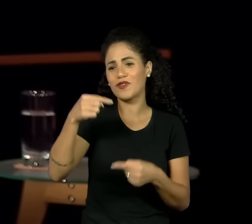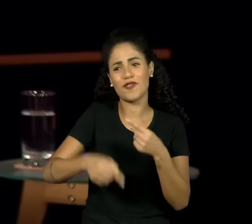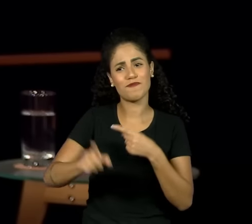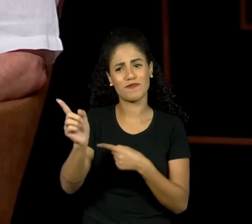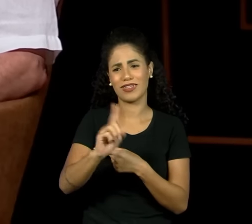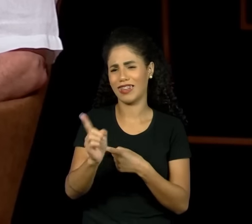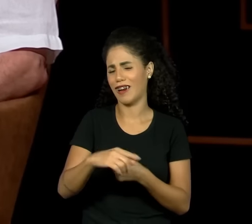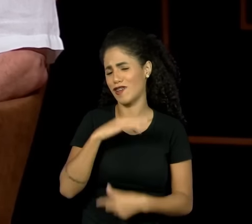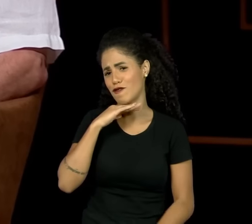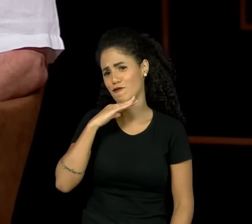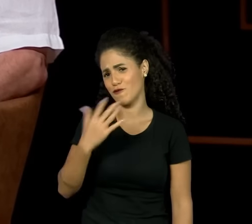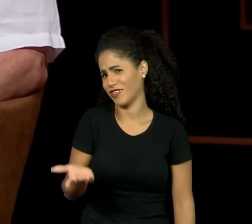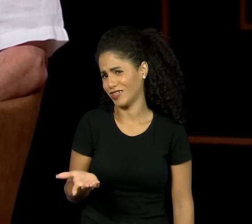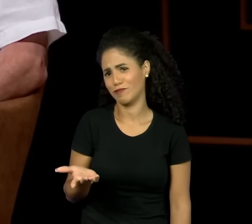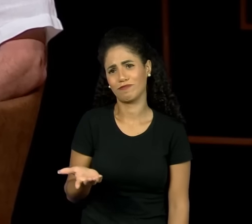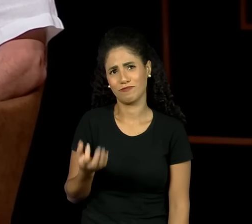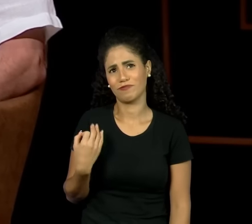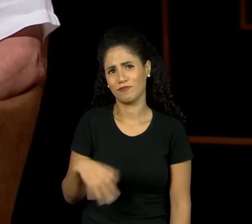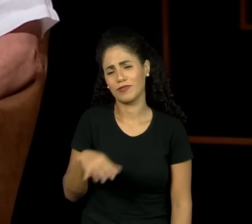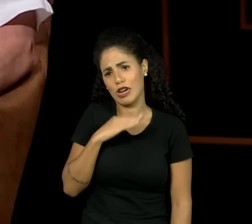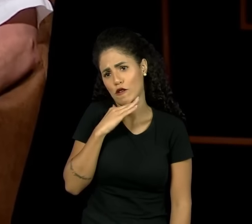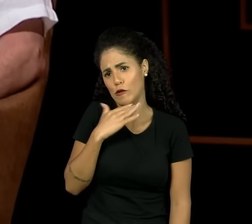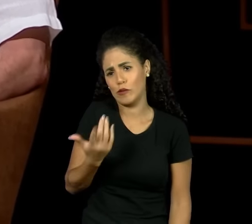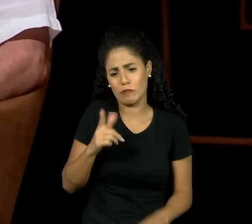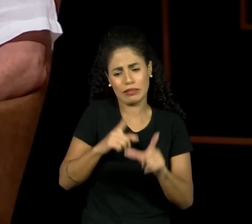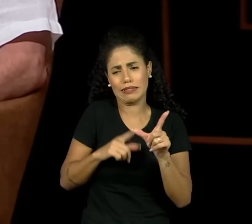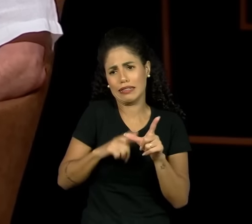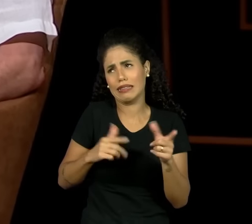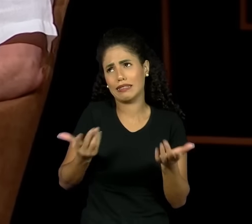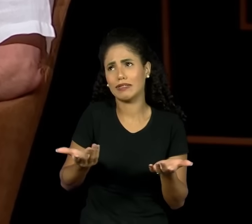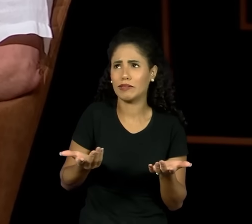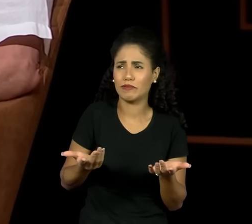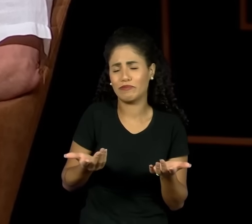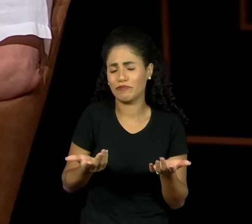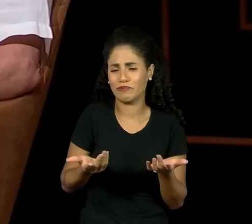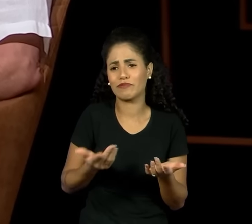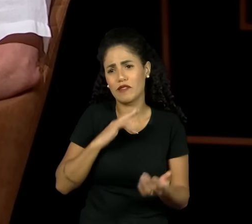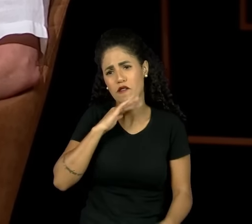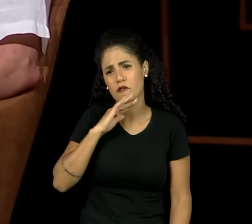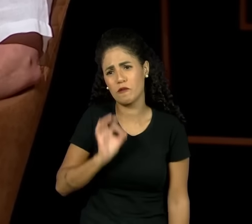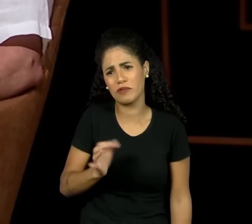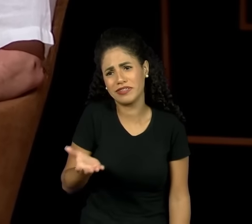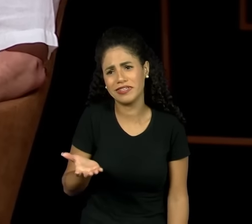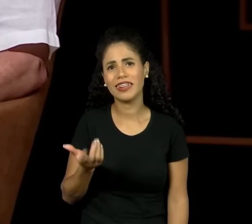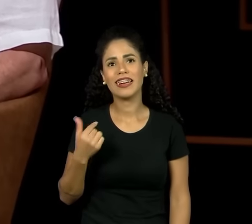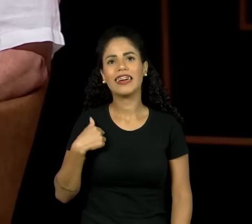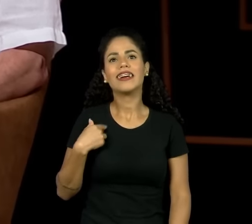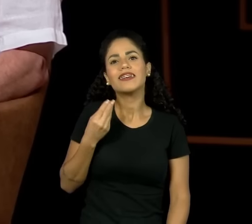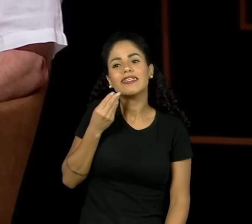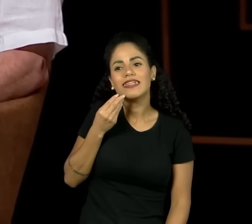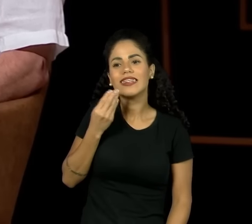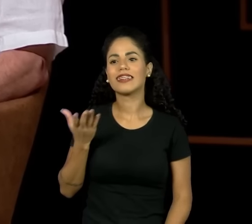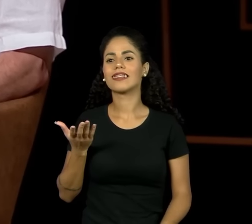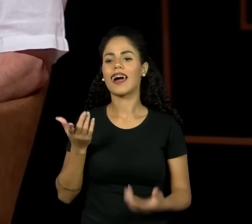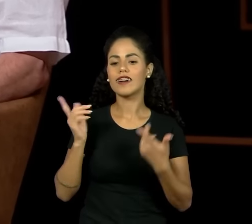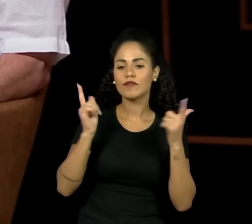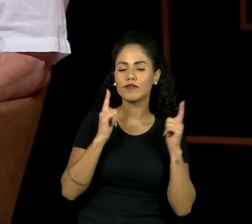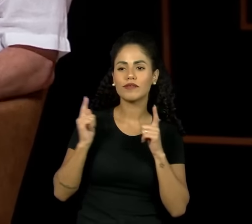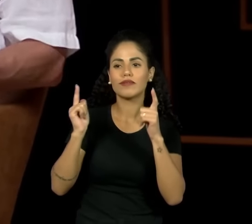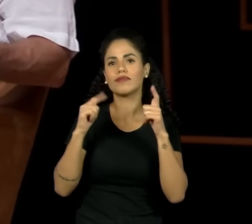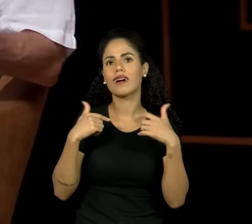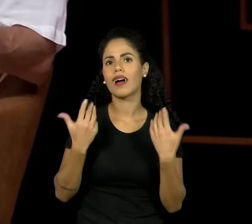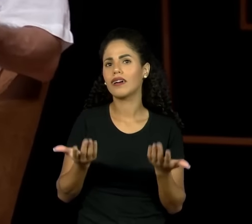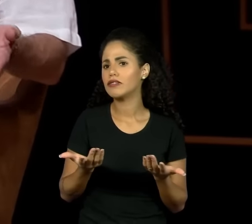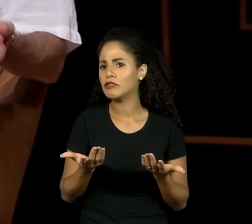porque não escrevia letras assim e procurando por ti Já que eu não te acho venha até